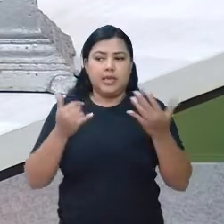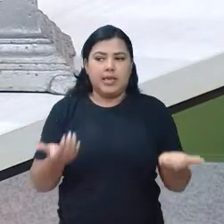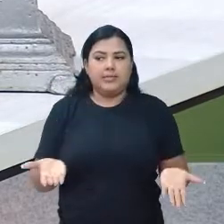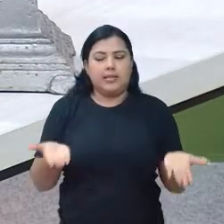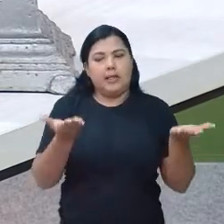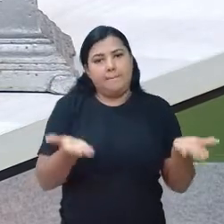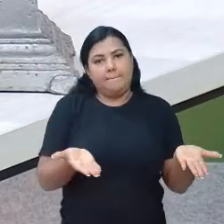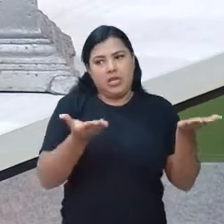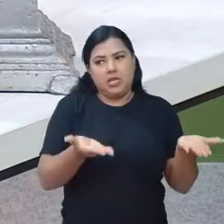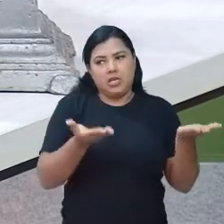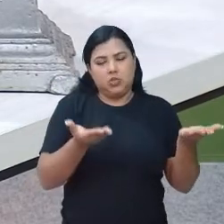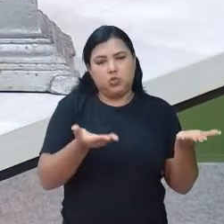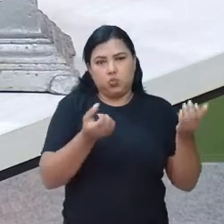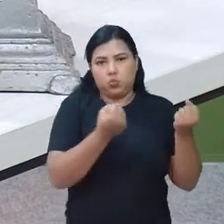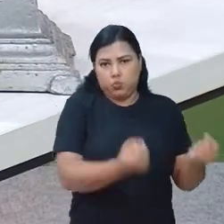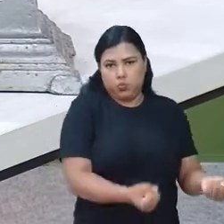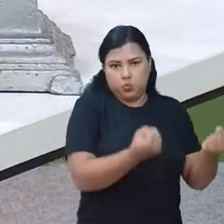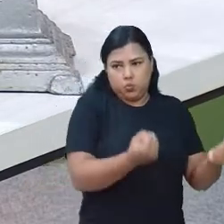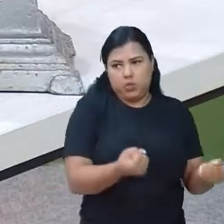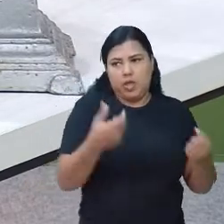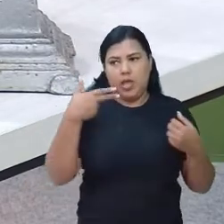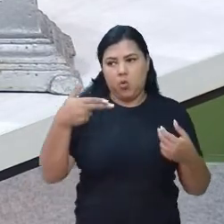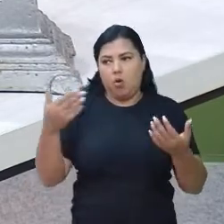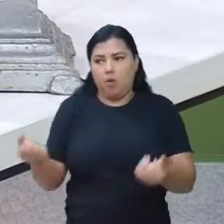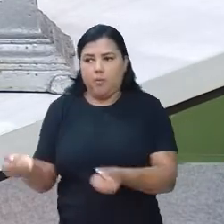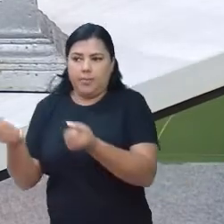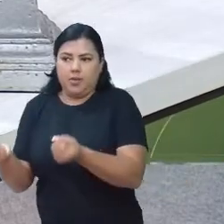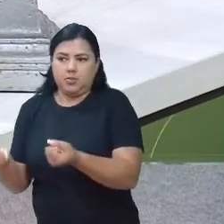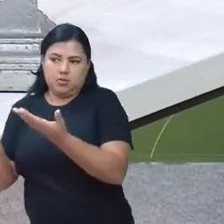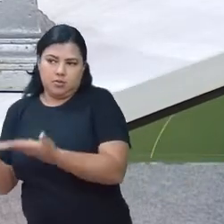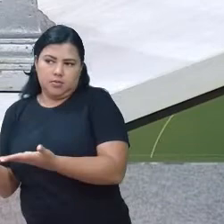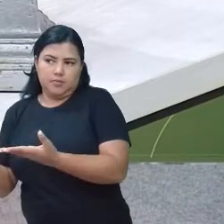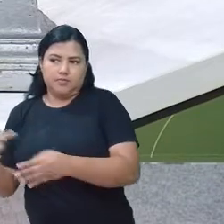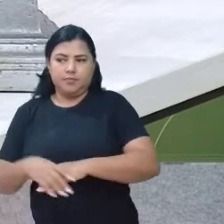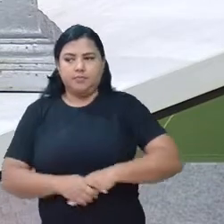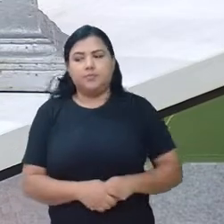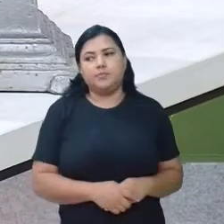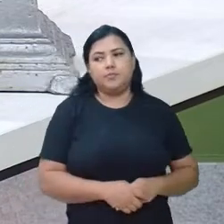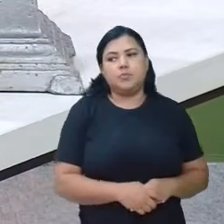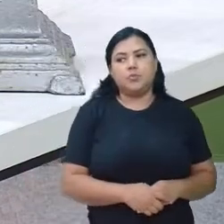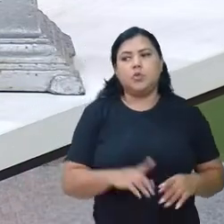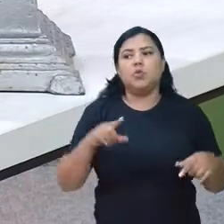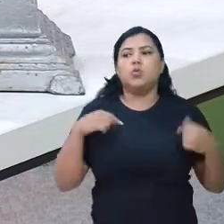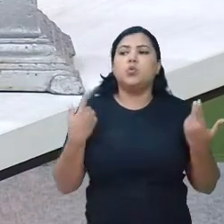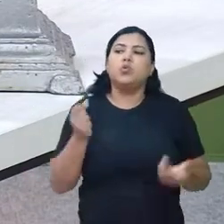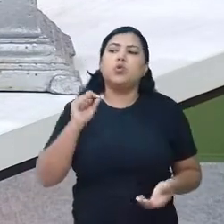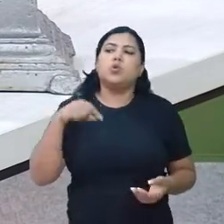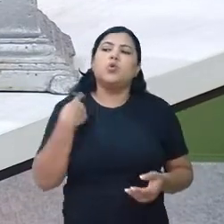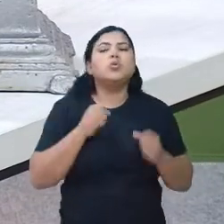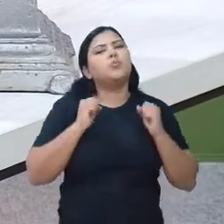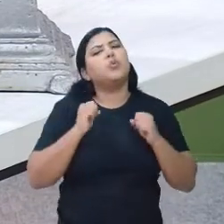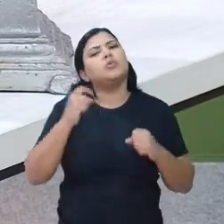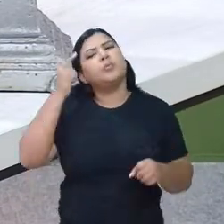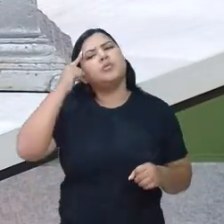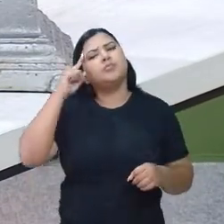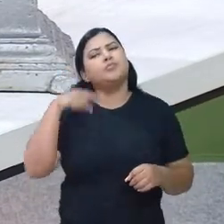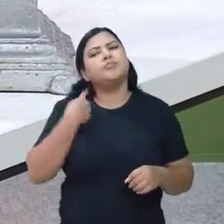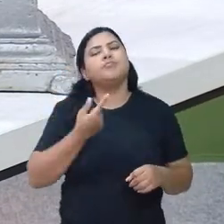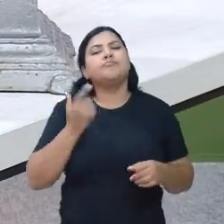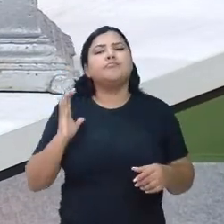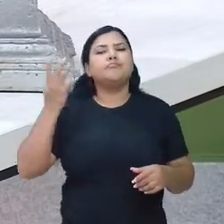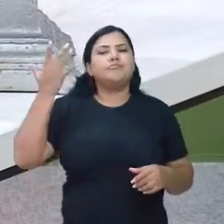lado de cá é o mesmo peso desse lado de cá, tá certo? E o que é que a gente pode pensar aí quando a gente vai resolver uma